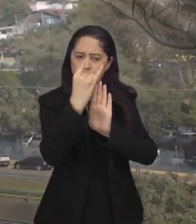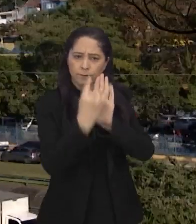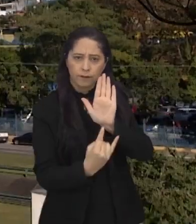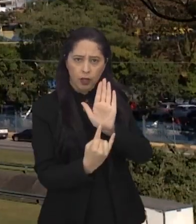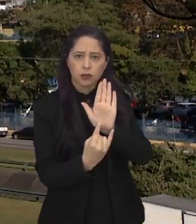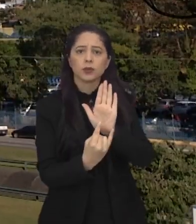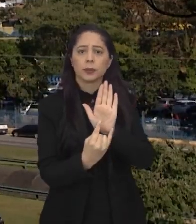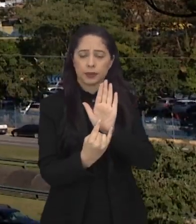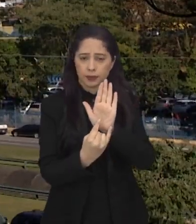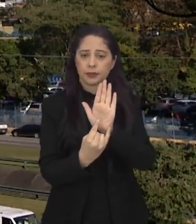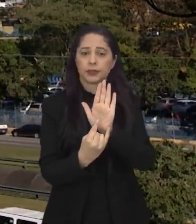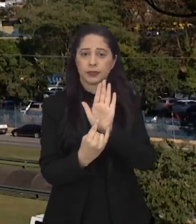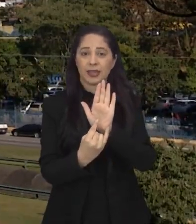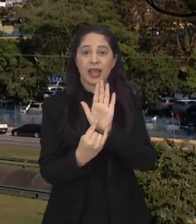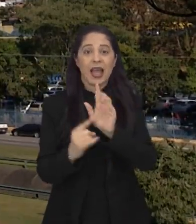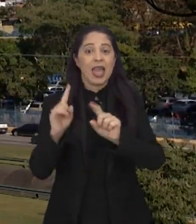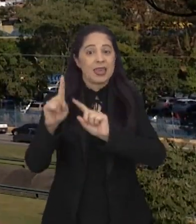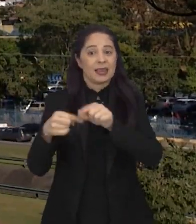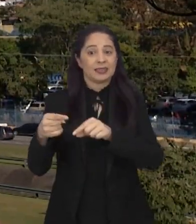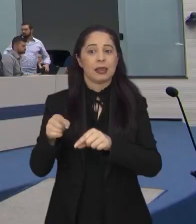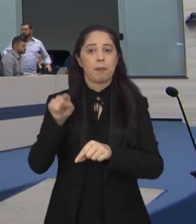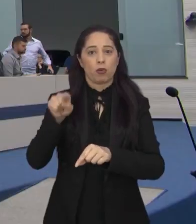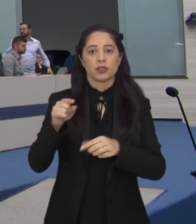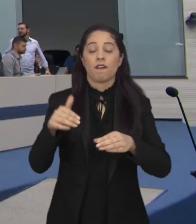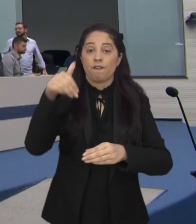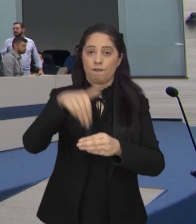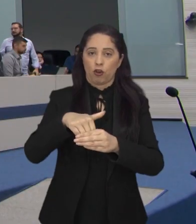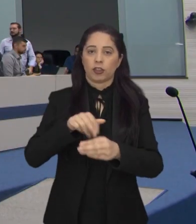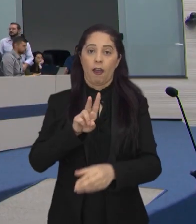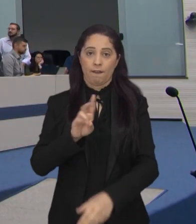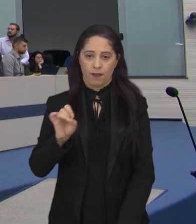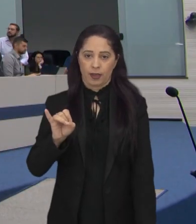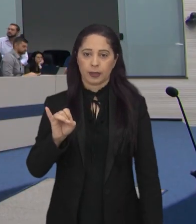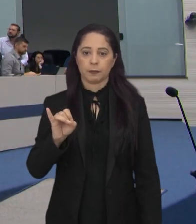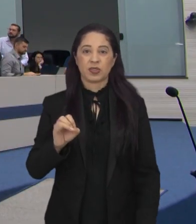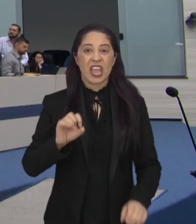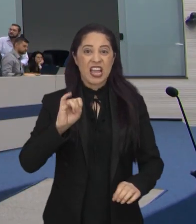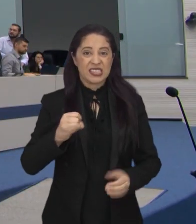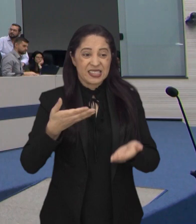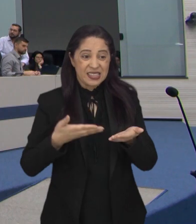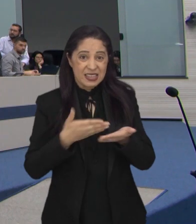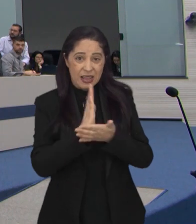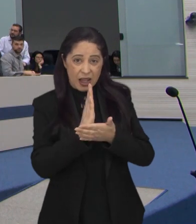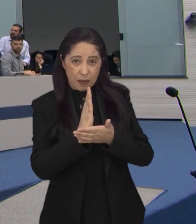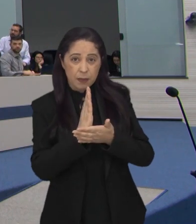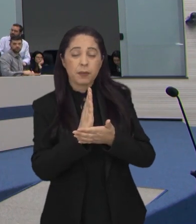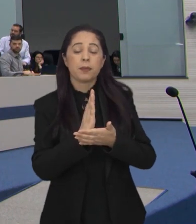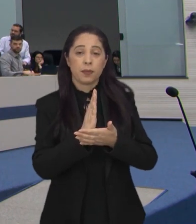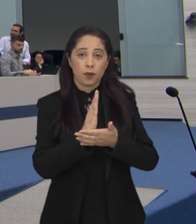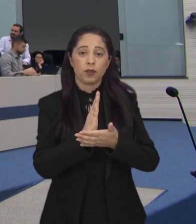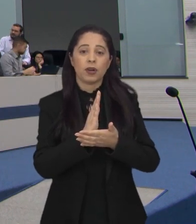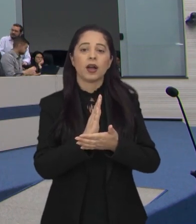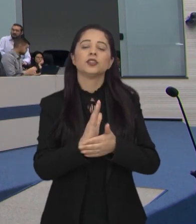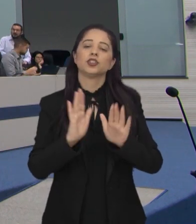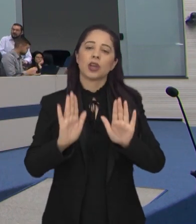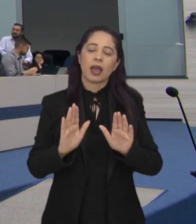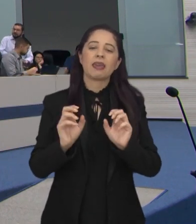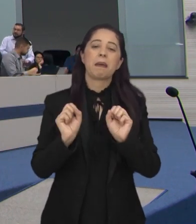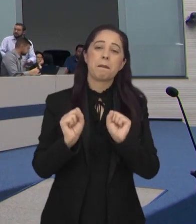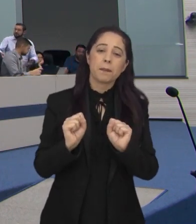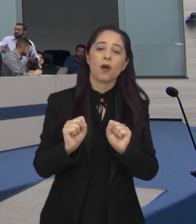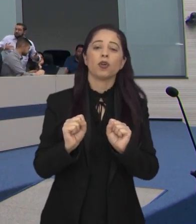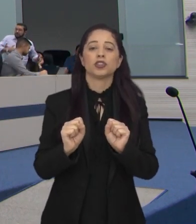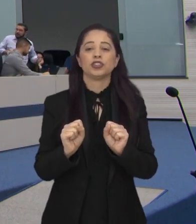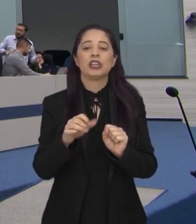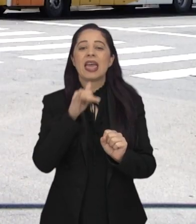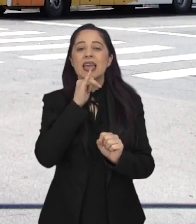documento encaminhado pela Prefeitura é levado para votação no plenário. E é a partir da aprovação destes projetos que são definidas